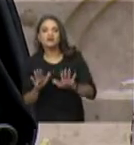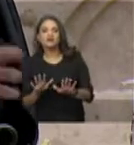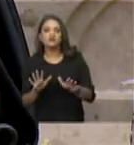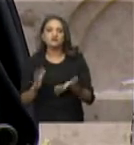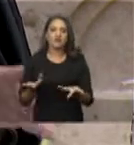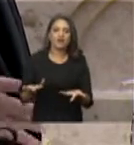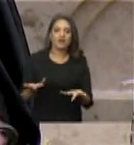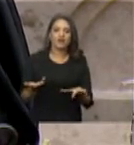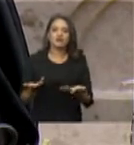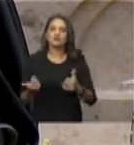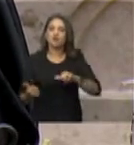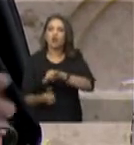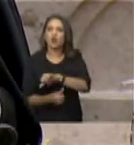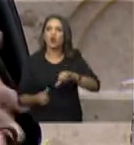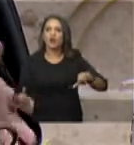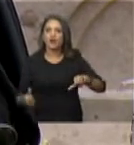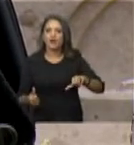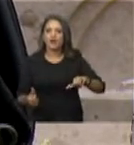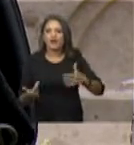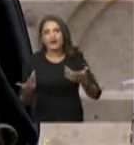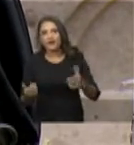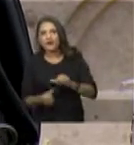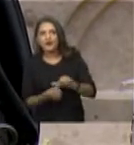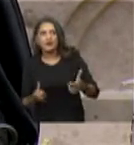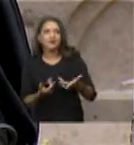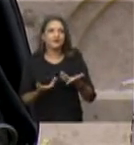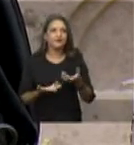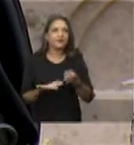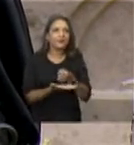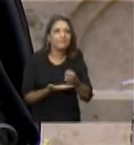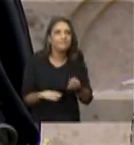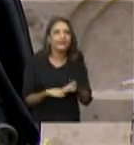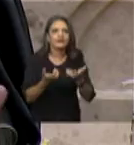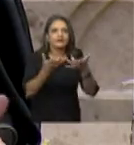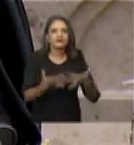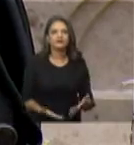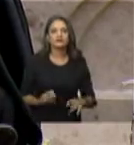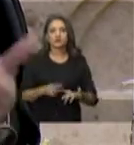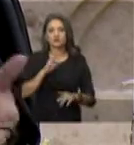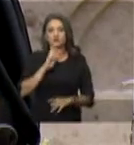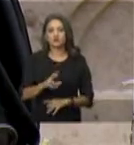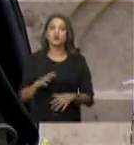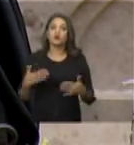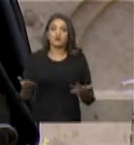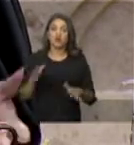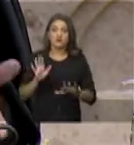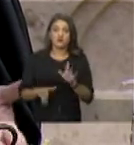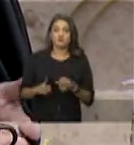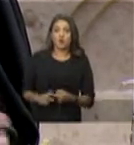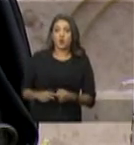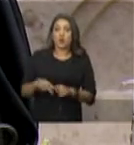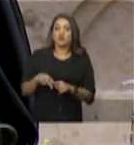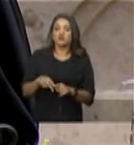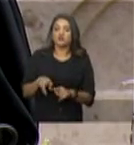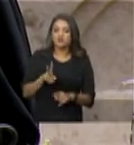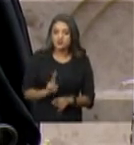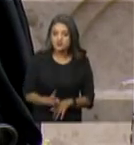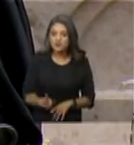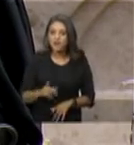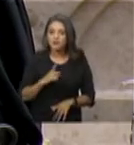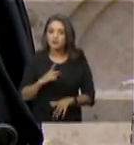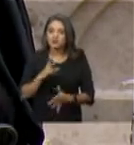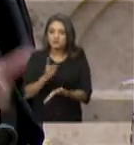trocavam fundamentos para resultados diferentes e esses erros de fato é materiais eram corrigidos sempre na própria